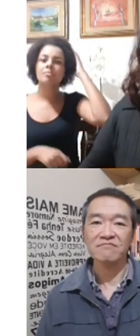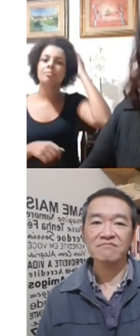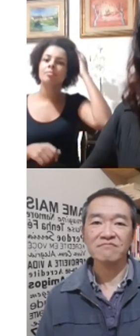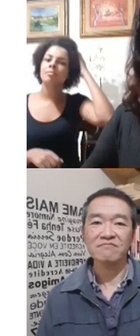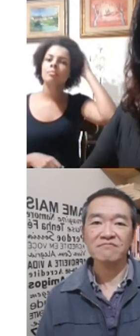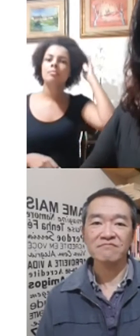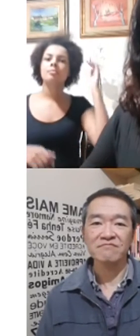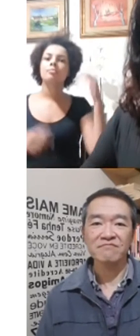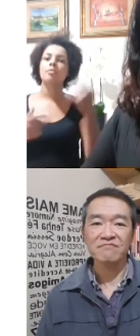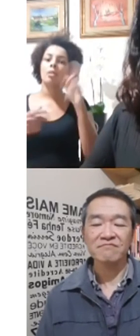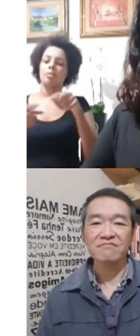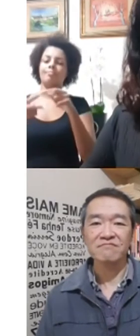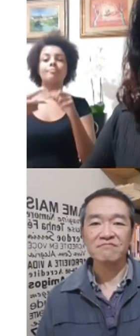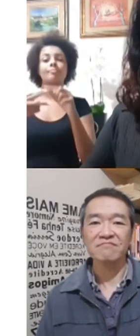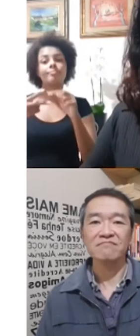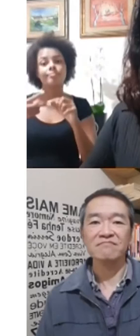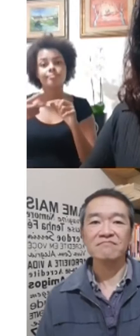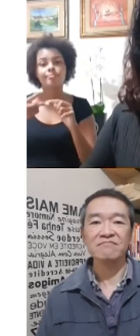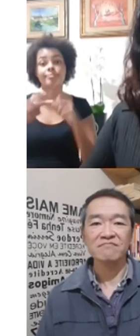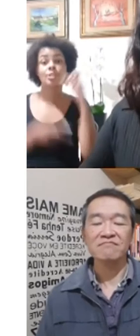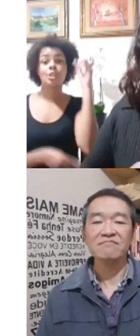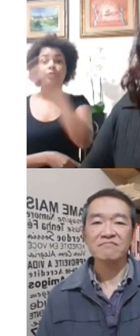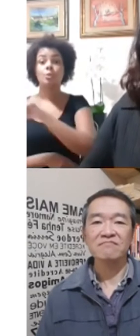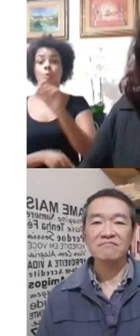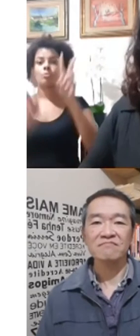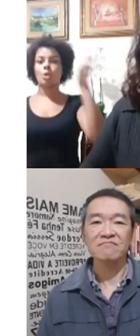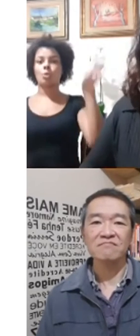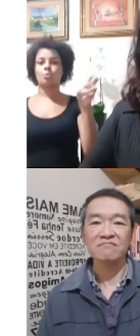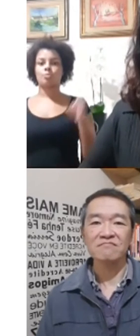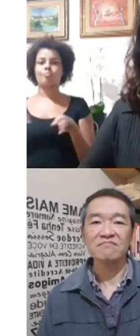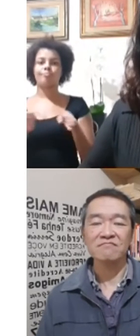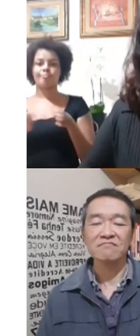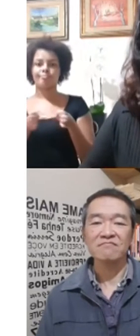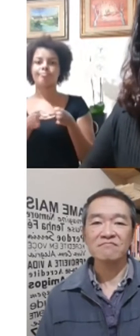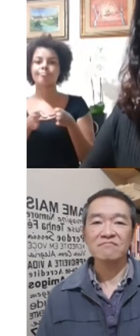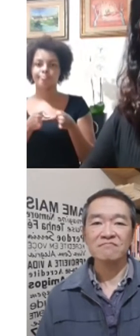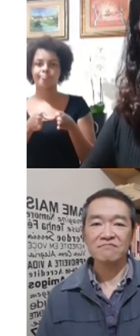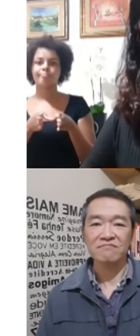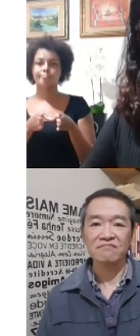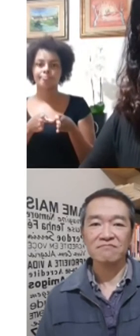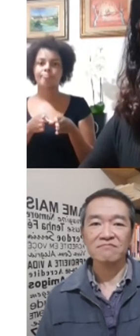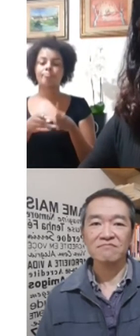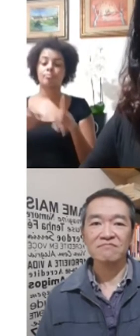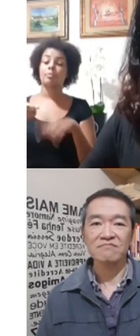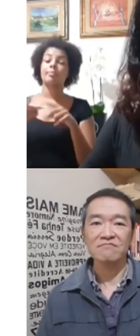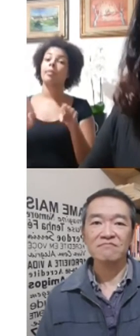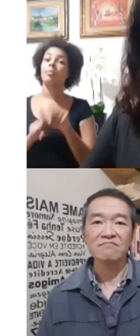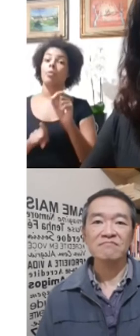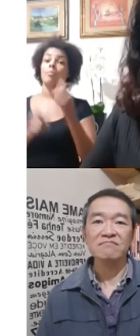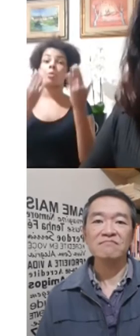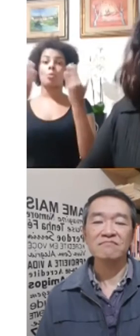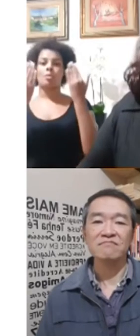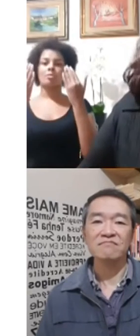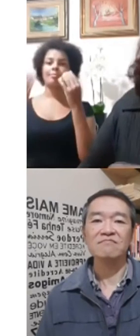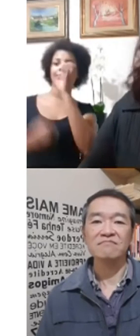pontos, né? A dificuldade da gente falar de acessibilidade para as pessoas e elas entenderem, e também essa comparação do